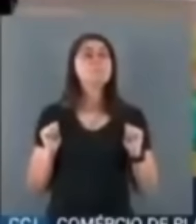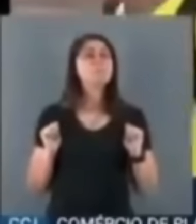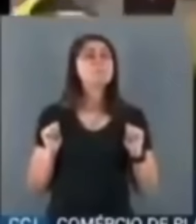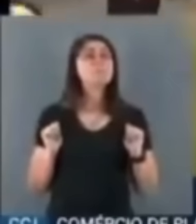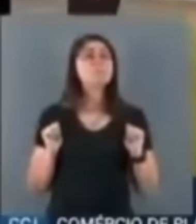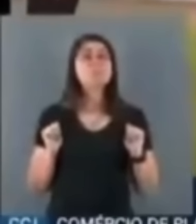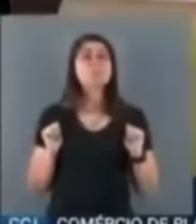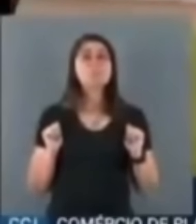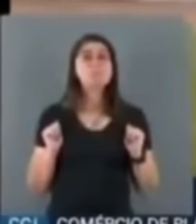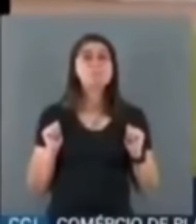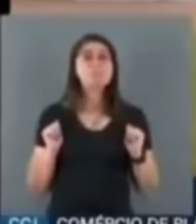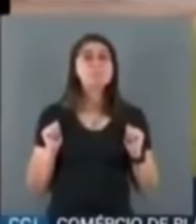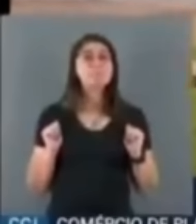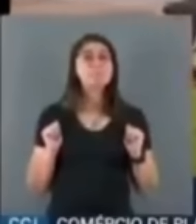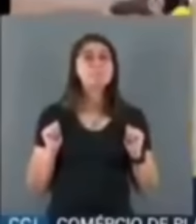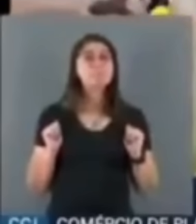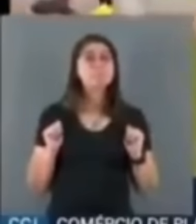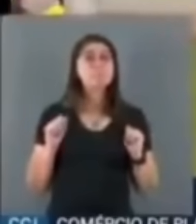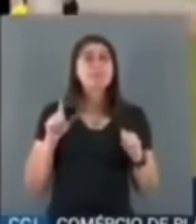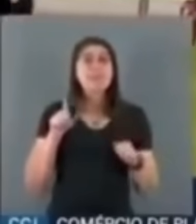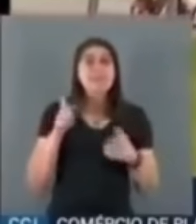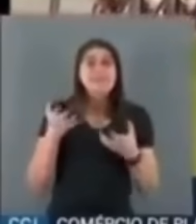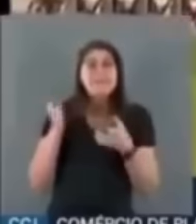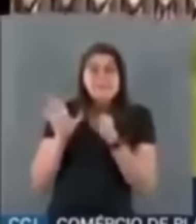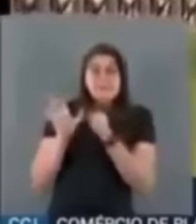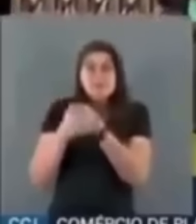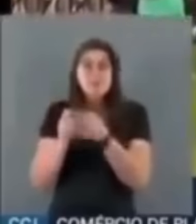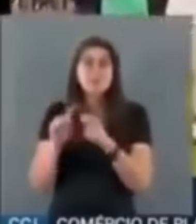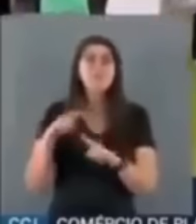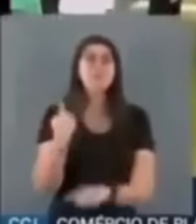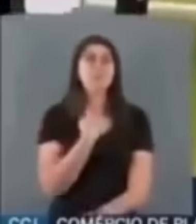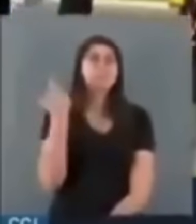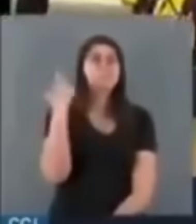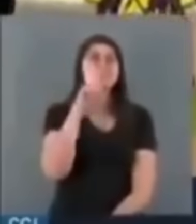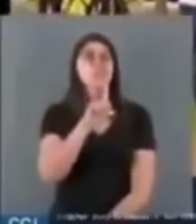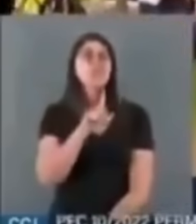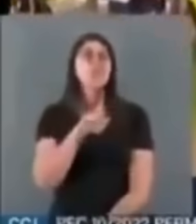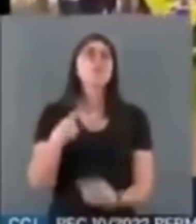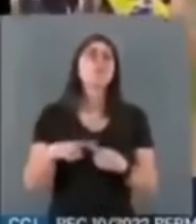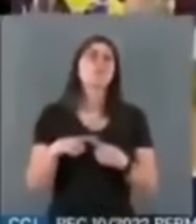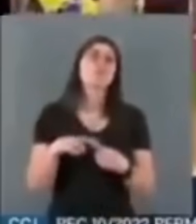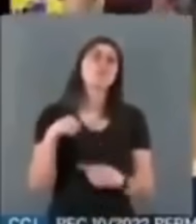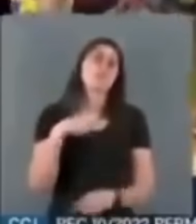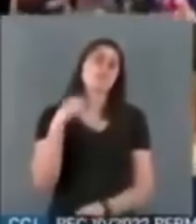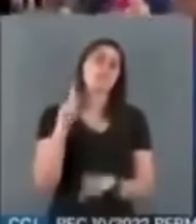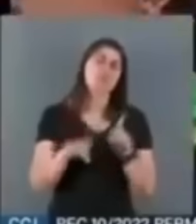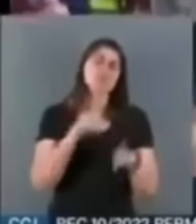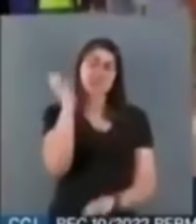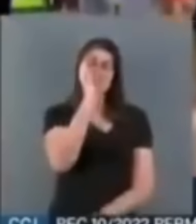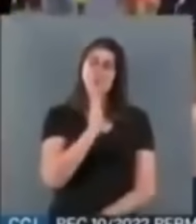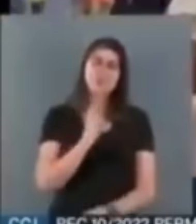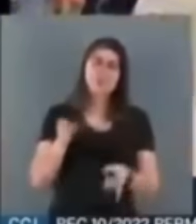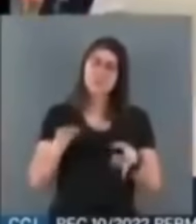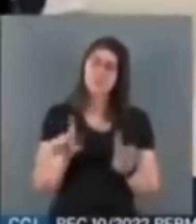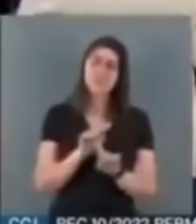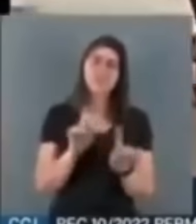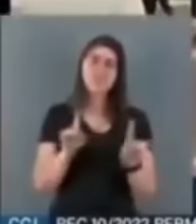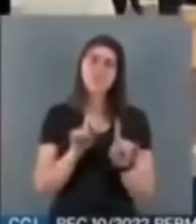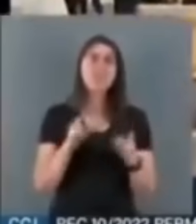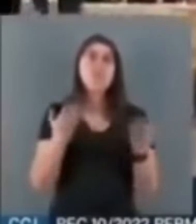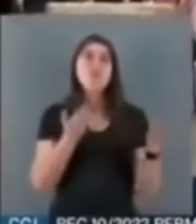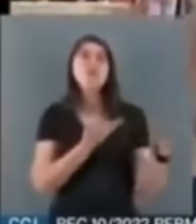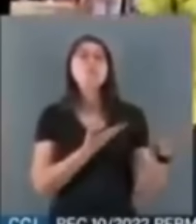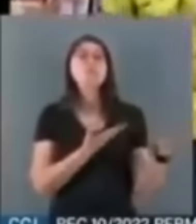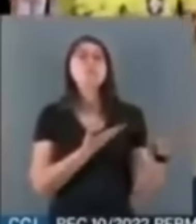Dino quer esconder, a gente consegue. Nós somos brasileiros e não desistimos nunca, senhor presidente. Vai vendo,